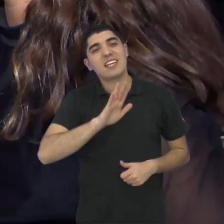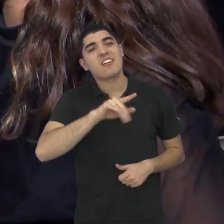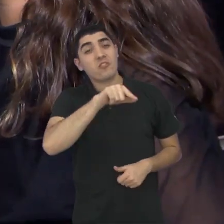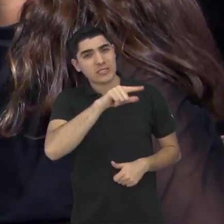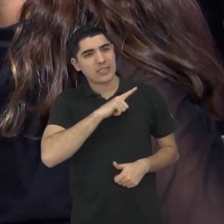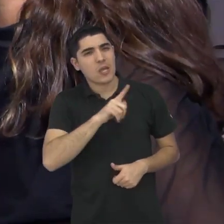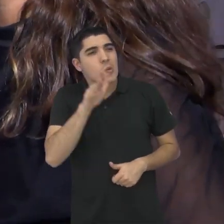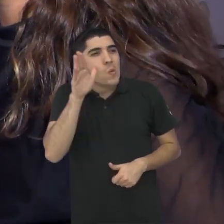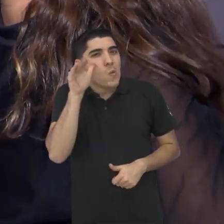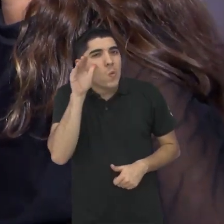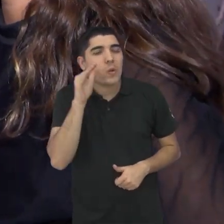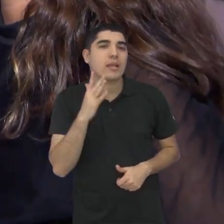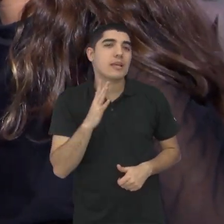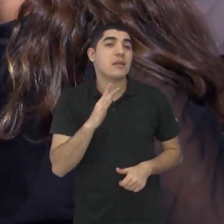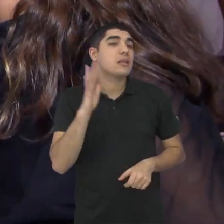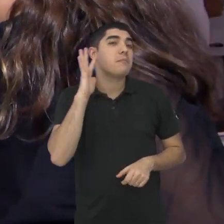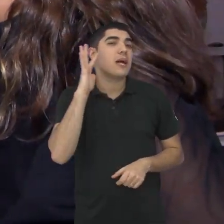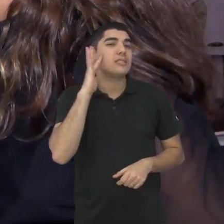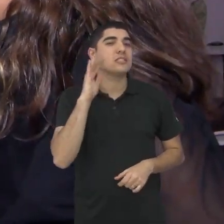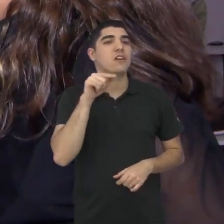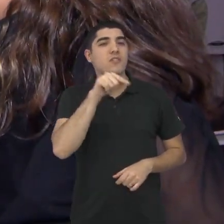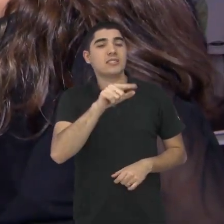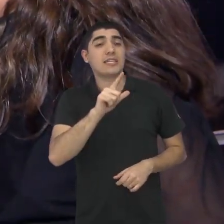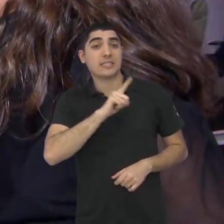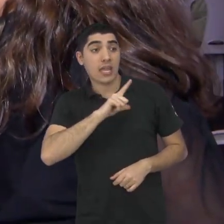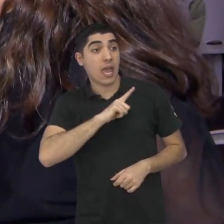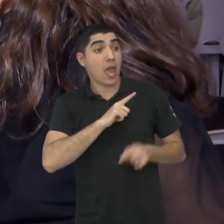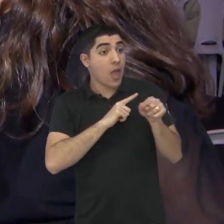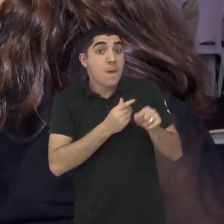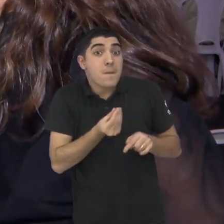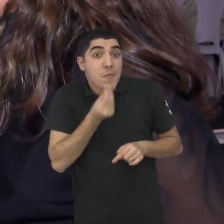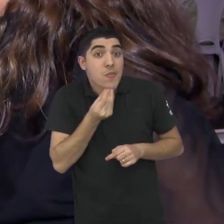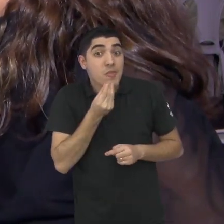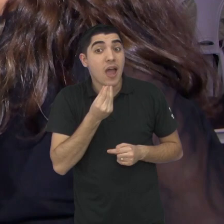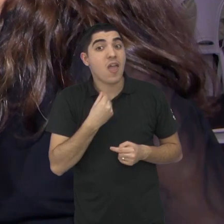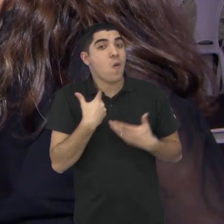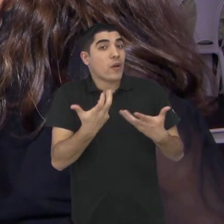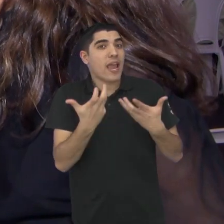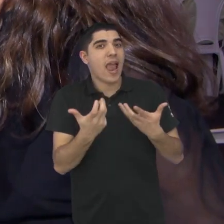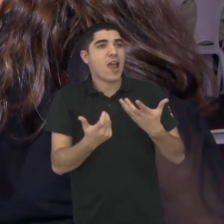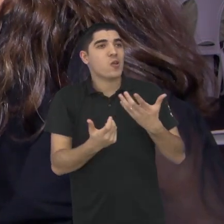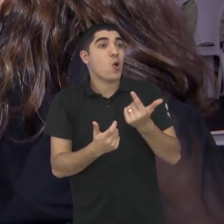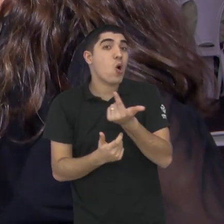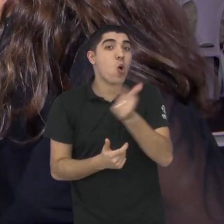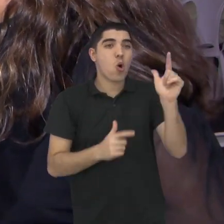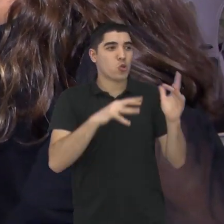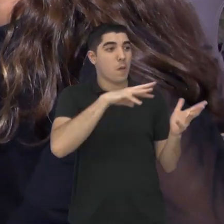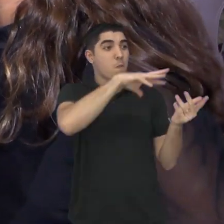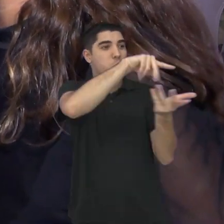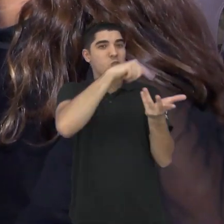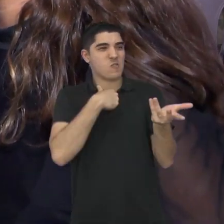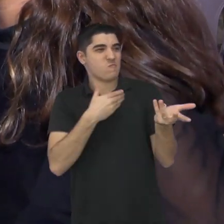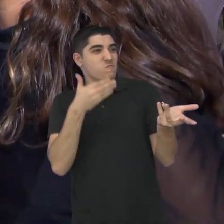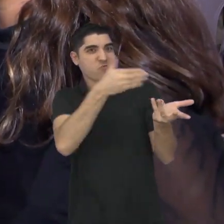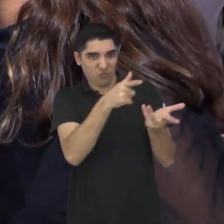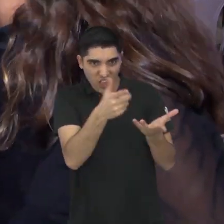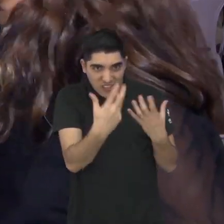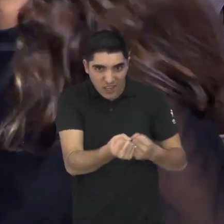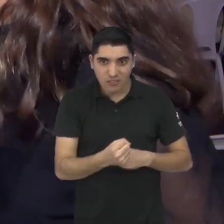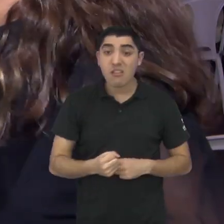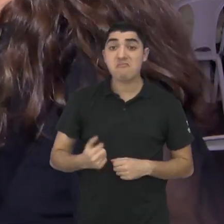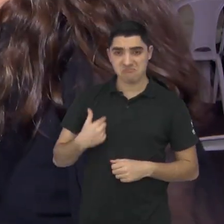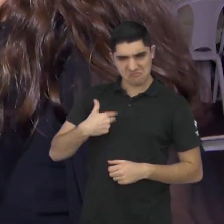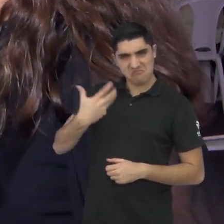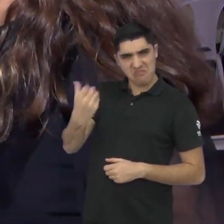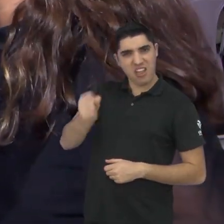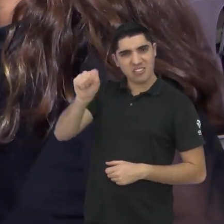Te desperta a curiosidade? Se você tivesse, de repente, algum dia uma oportunidade de viajar para outro planeta, você iria?